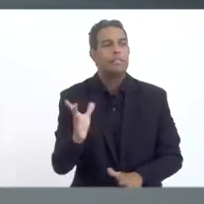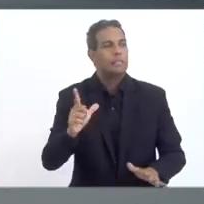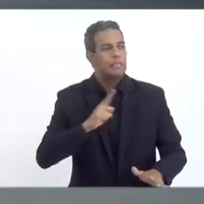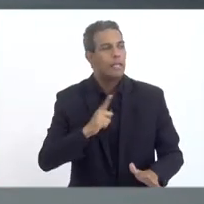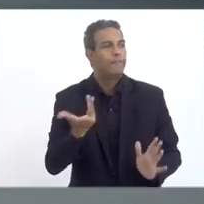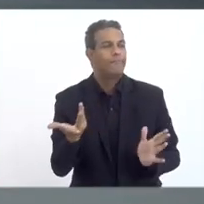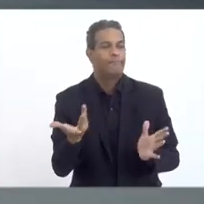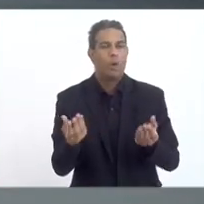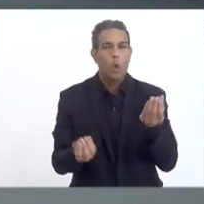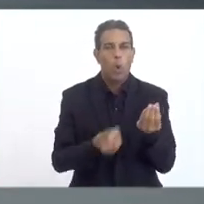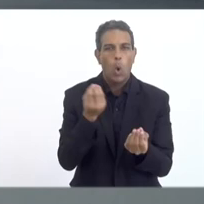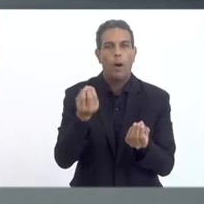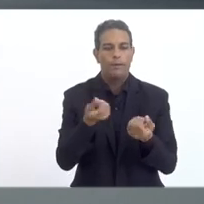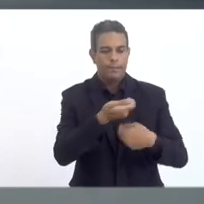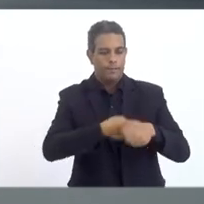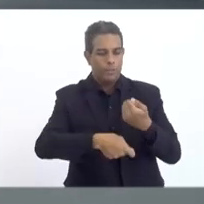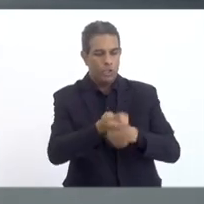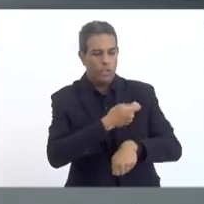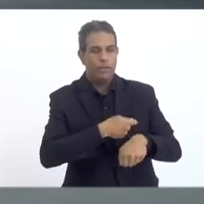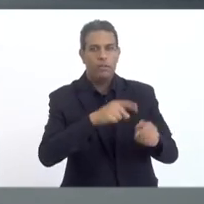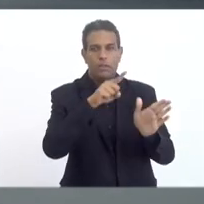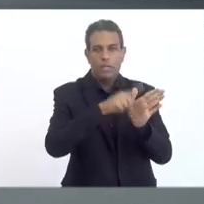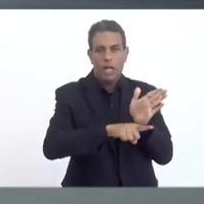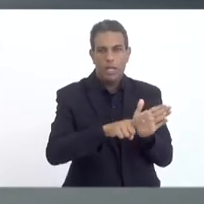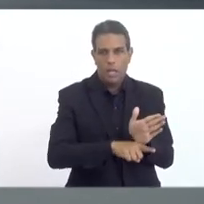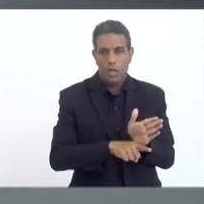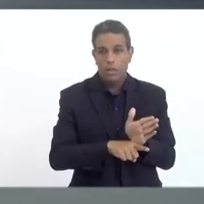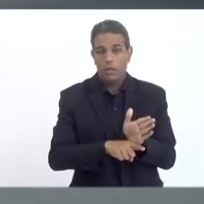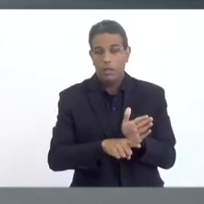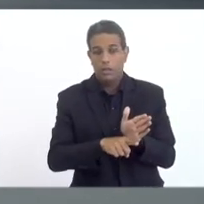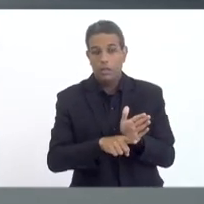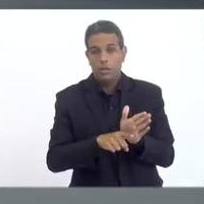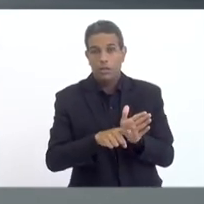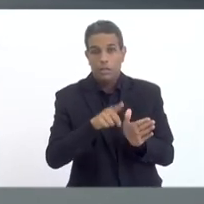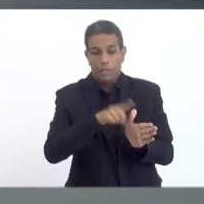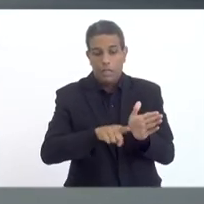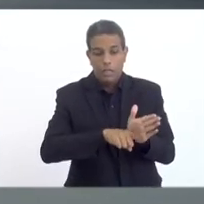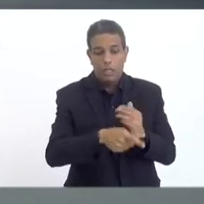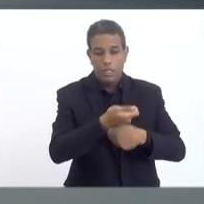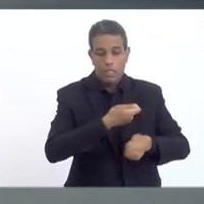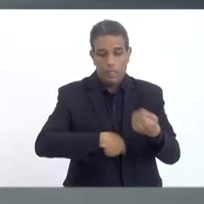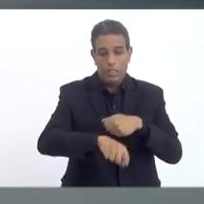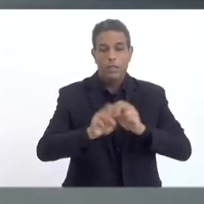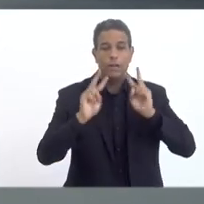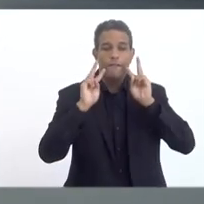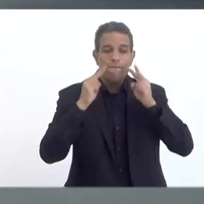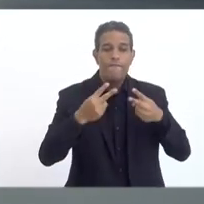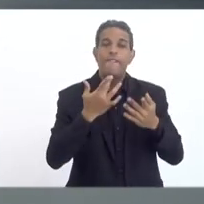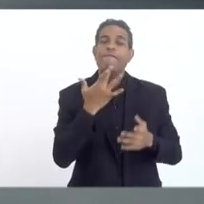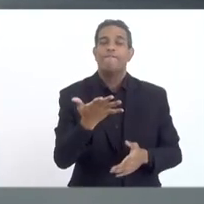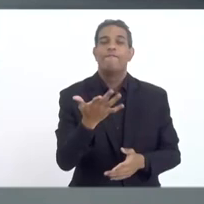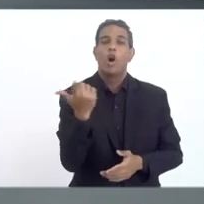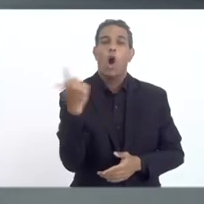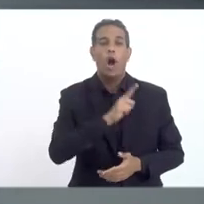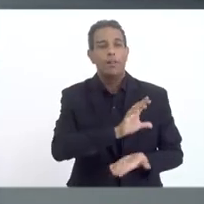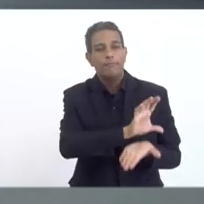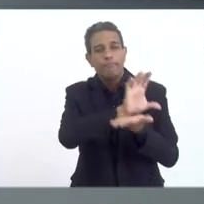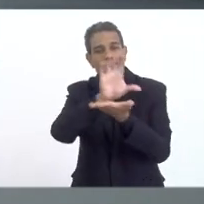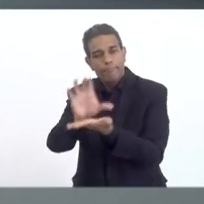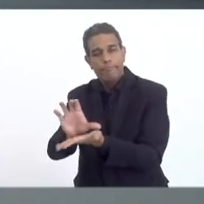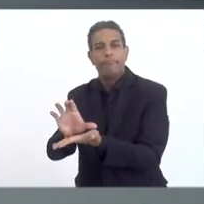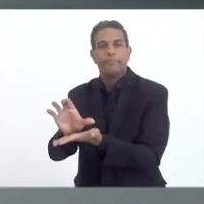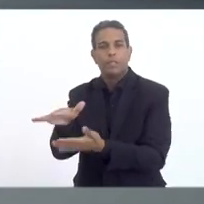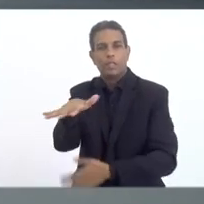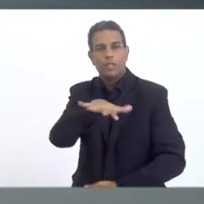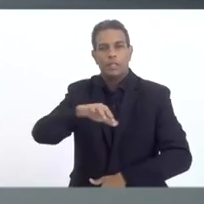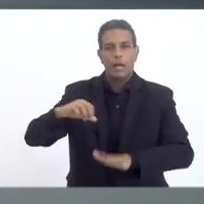sua taxa de administração. Esta taxa de administração poderia facilmente arcar com os custos